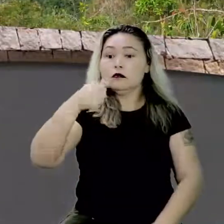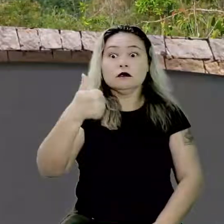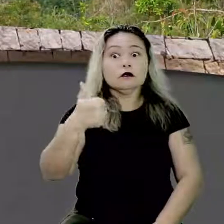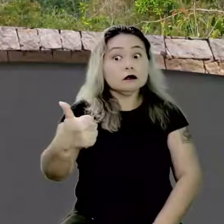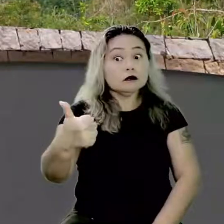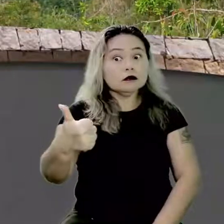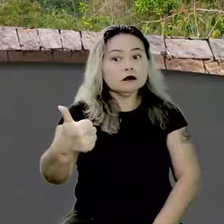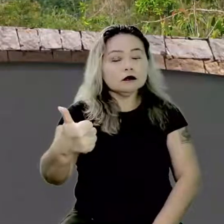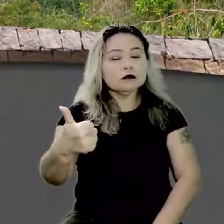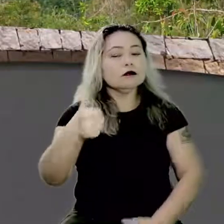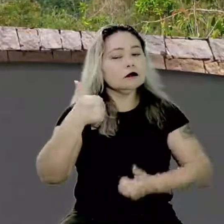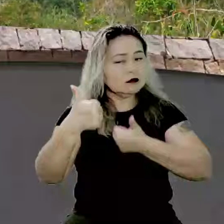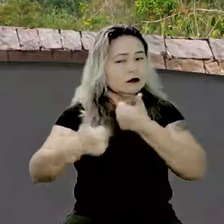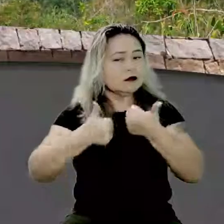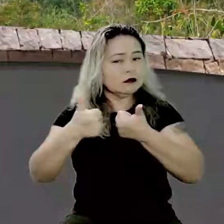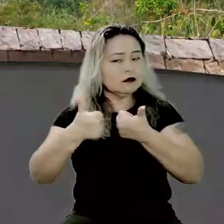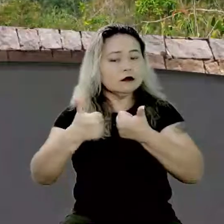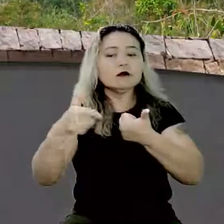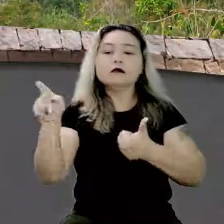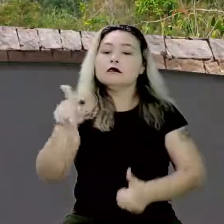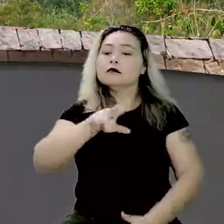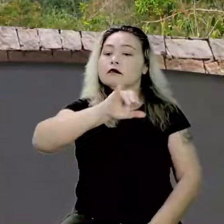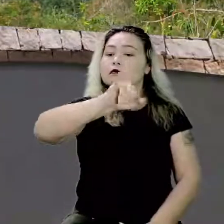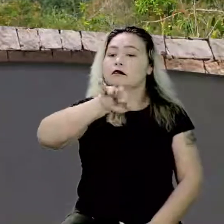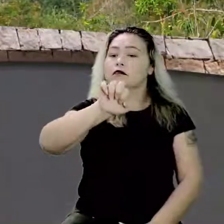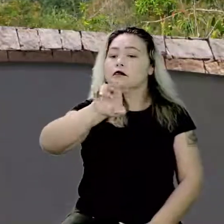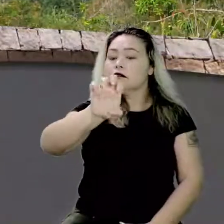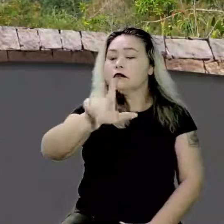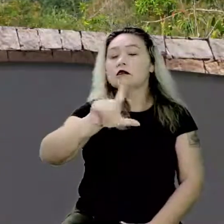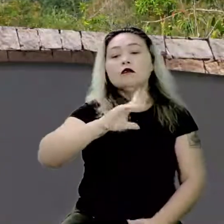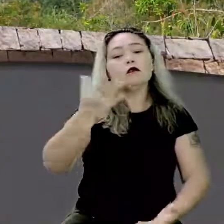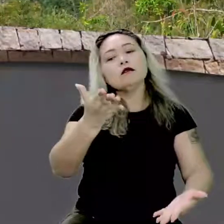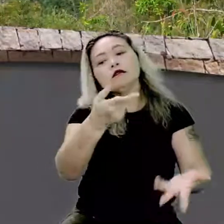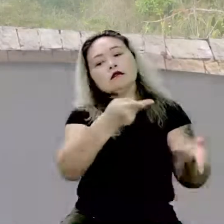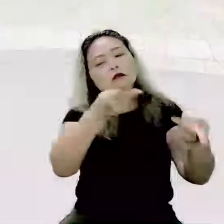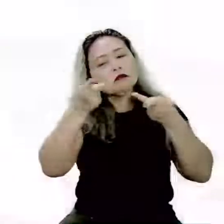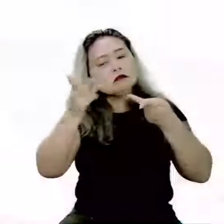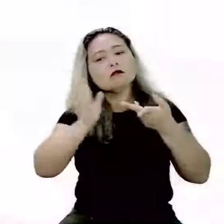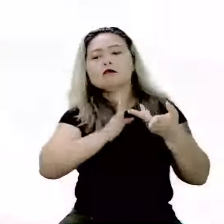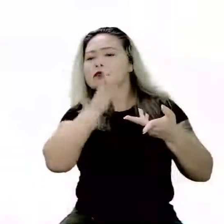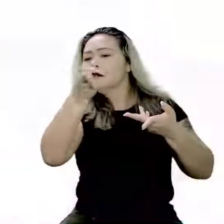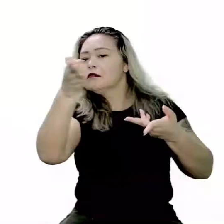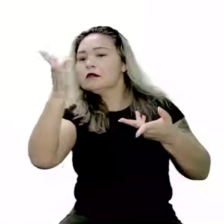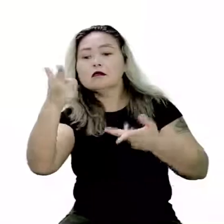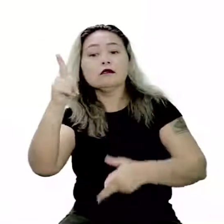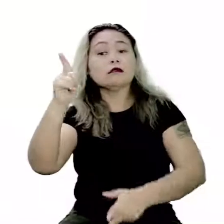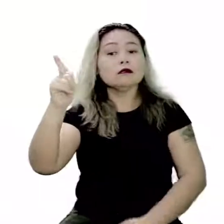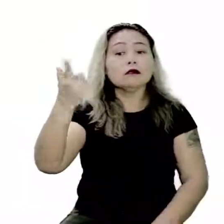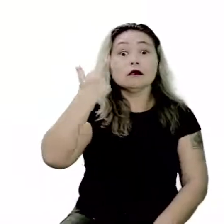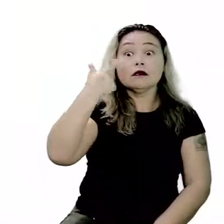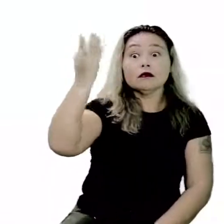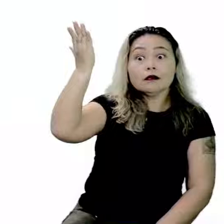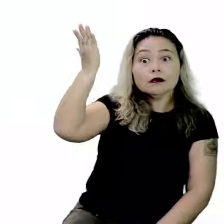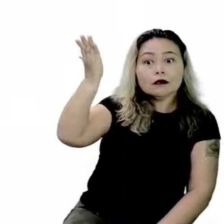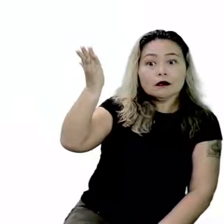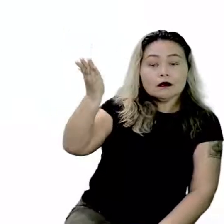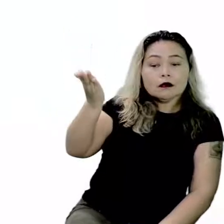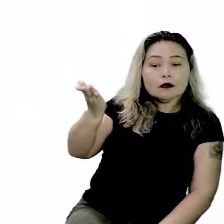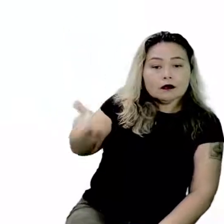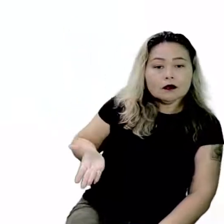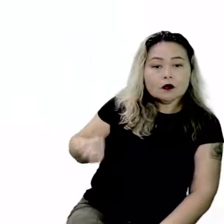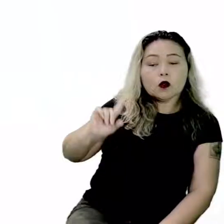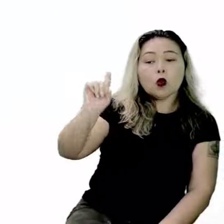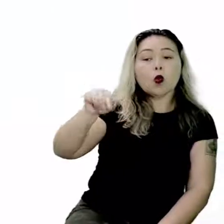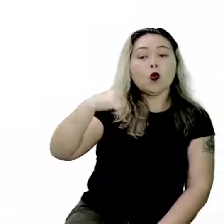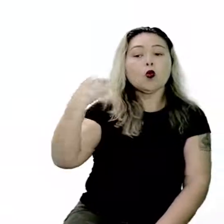8.1, beleza? Sou o professor Jorge e convido vocês para mais uma viagem geográfica. Olha aí qual é